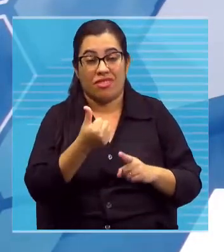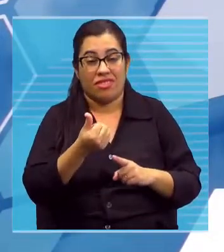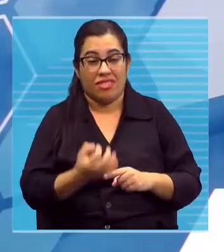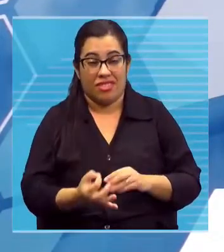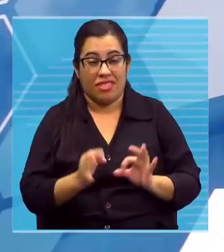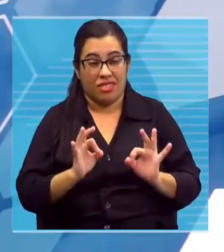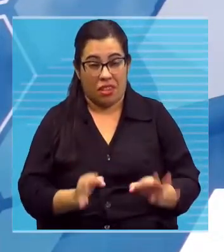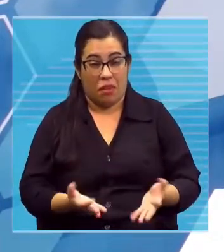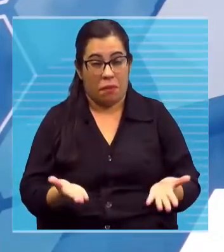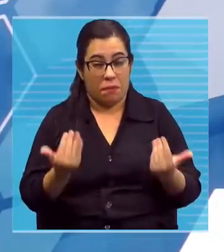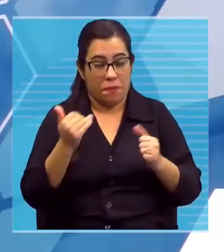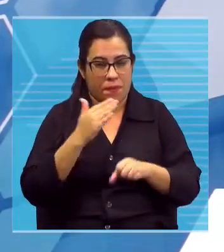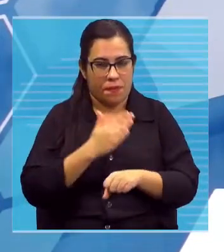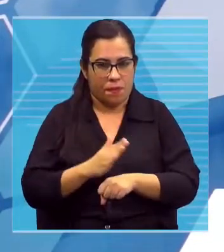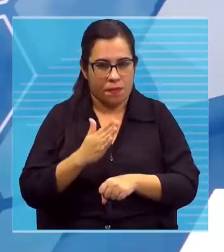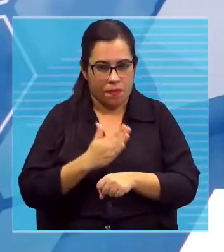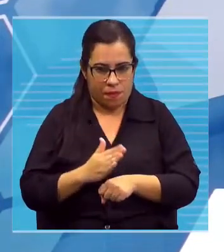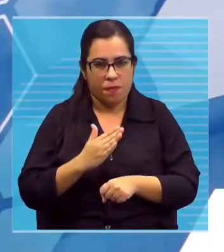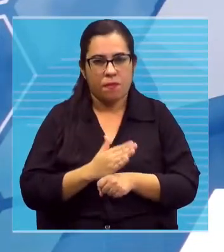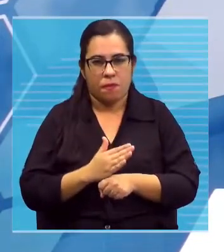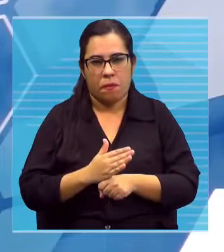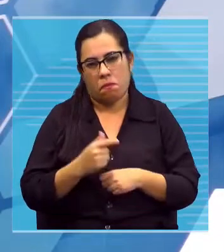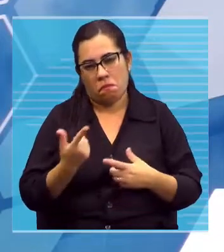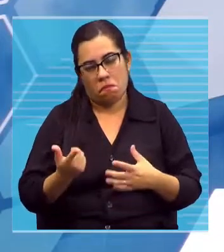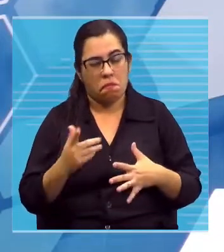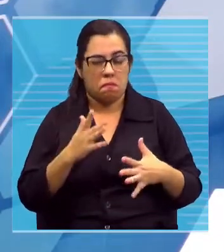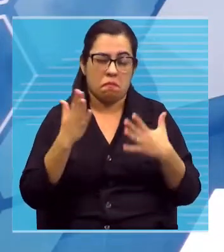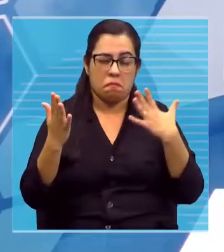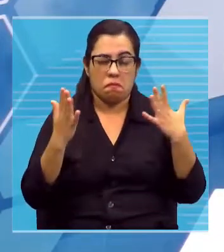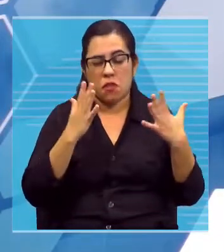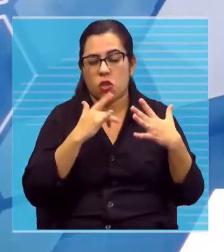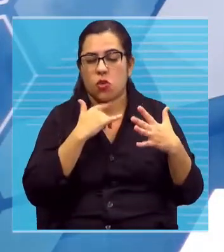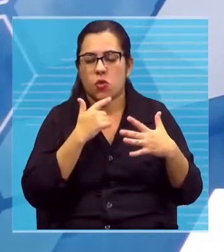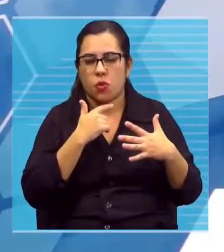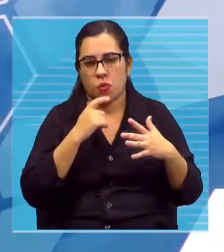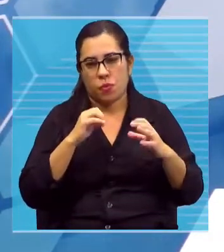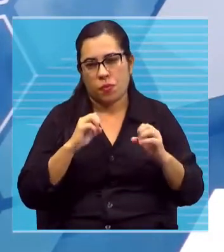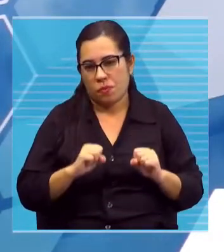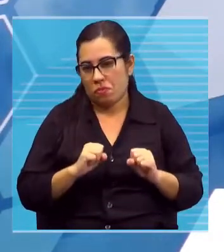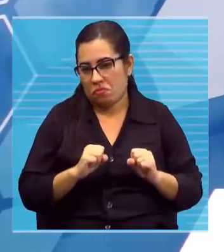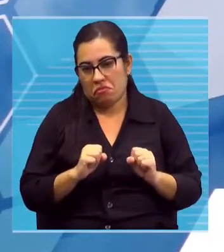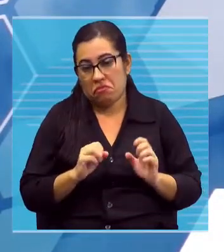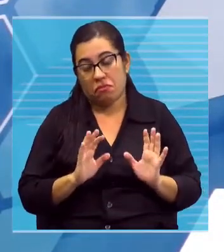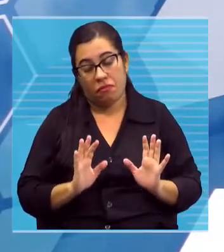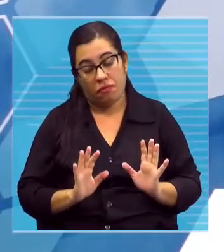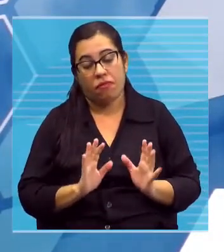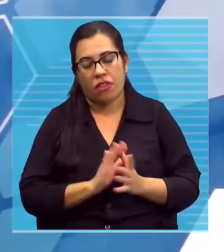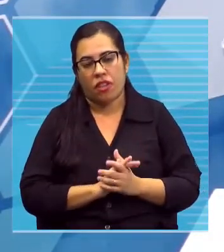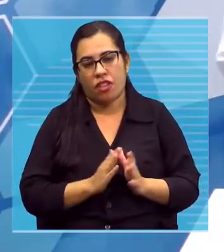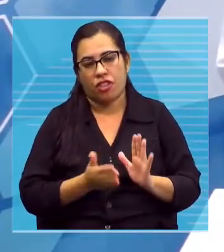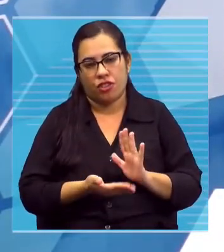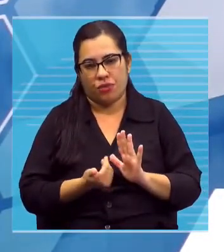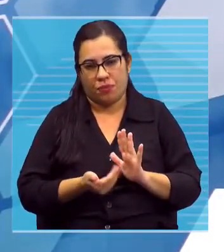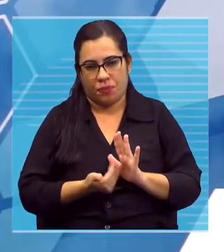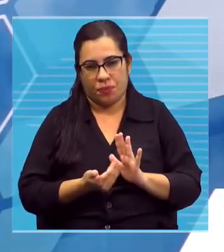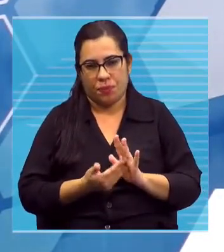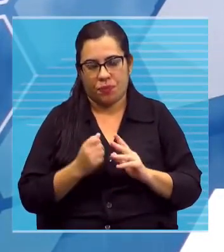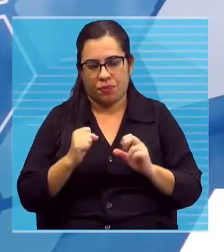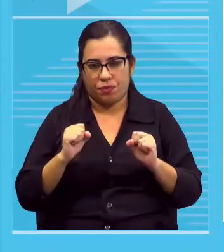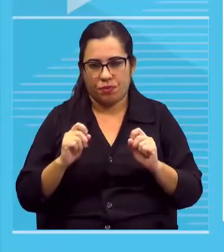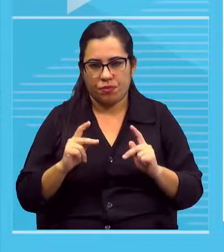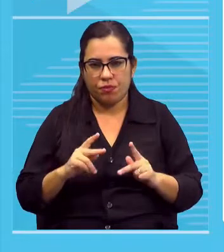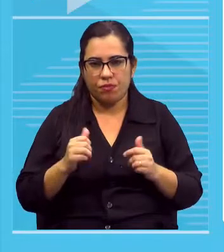não treinar um pouquinho mais pensava essa dúvida e é eliminada